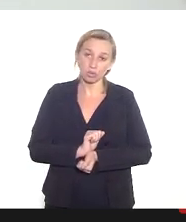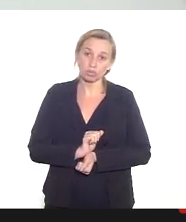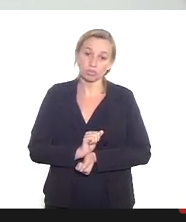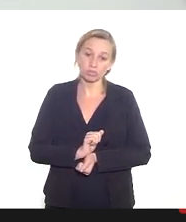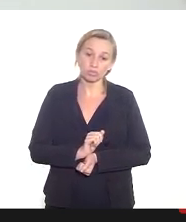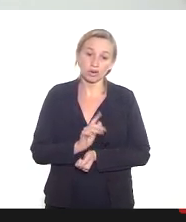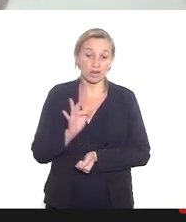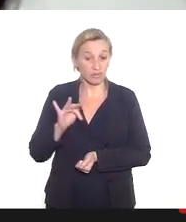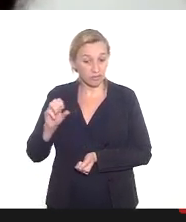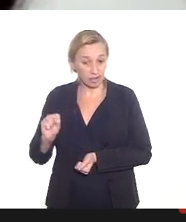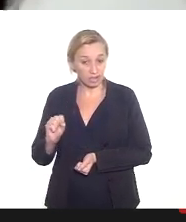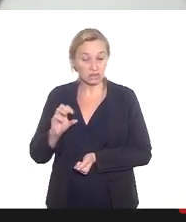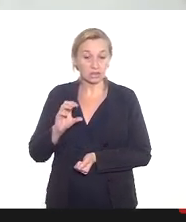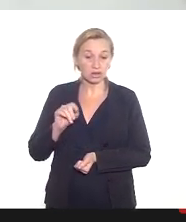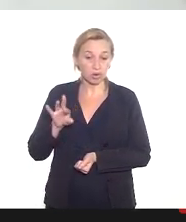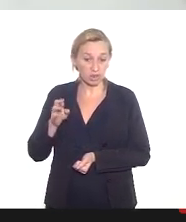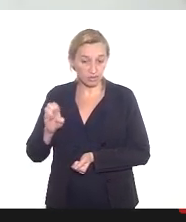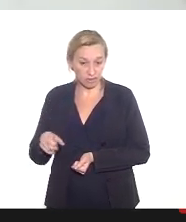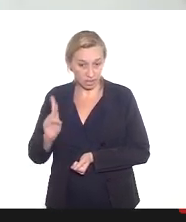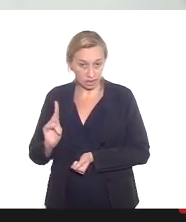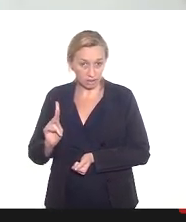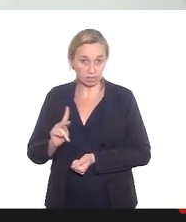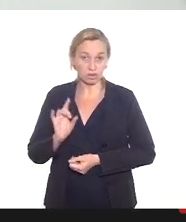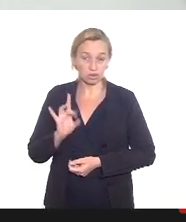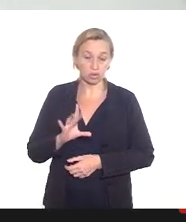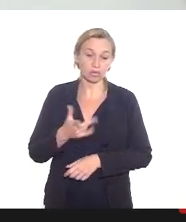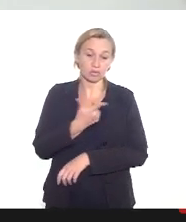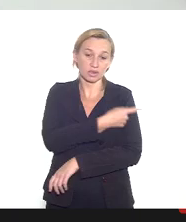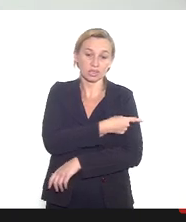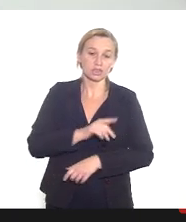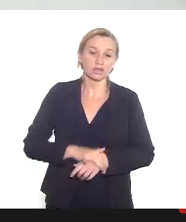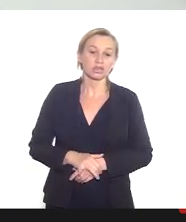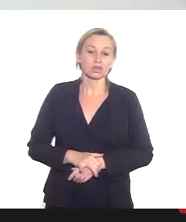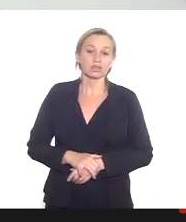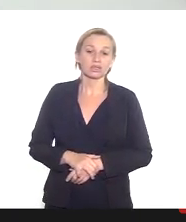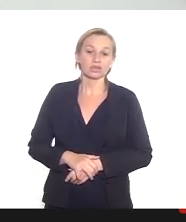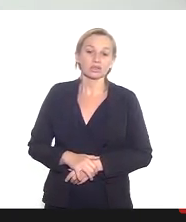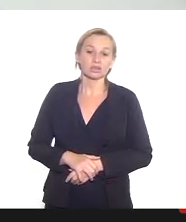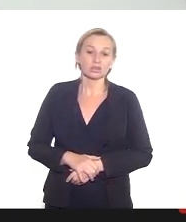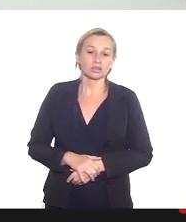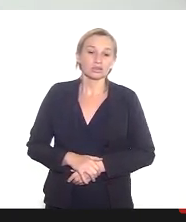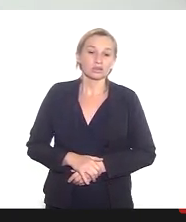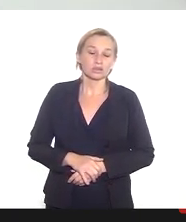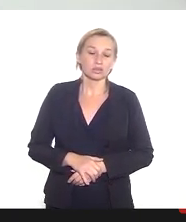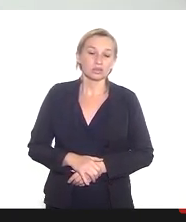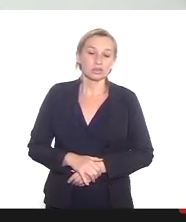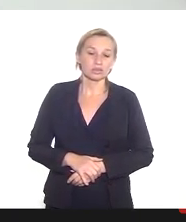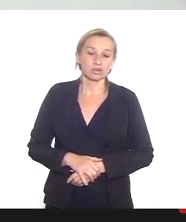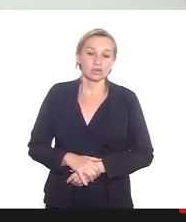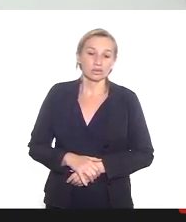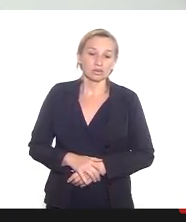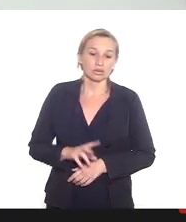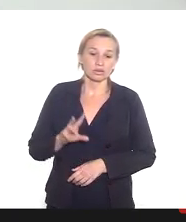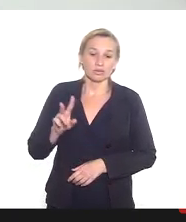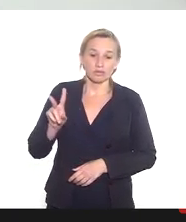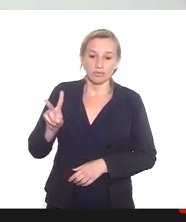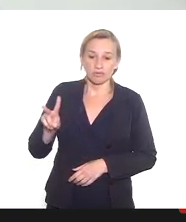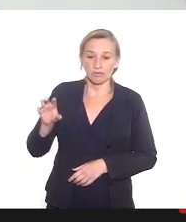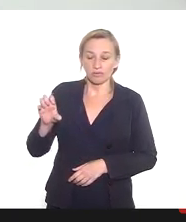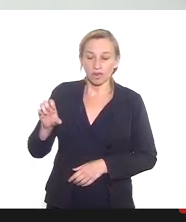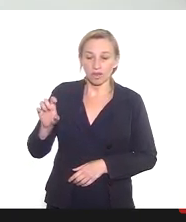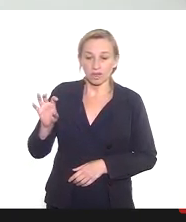a fazer e Corona vários então Ou seja é vacinas tem vetor viral vacinas conversor de